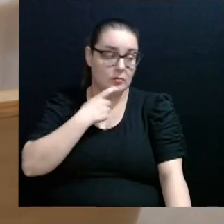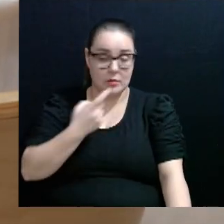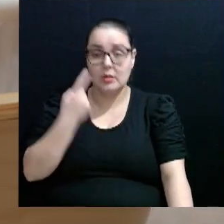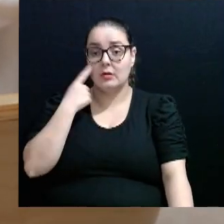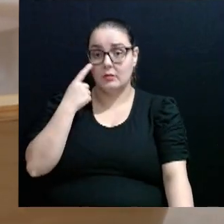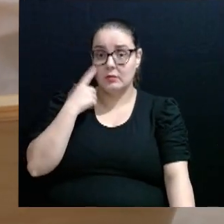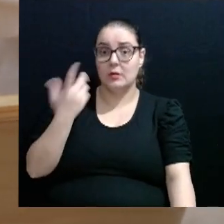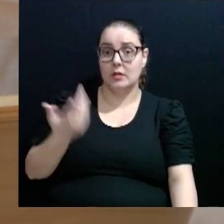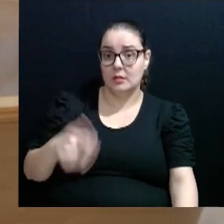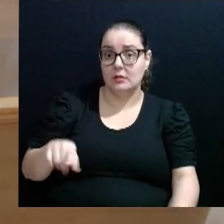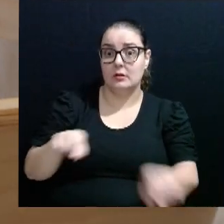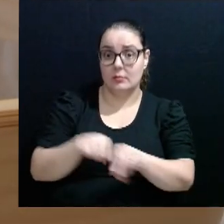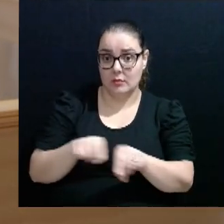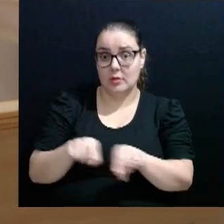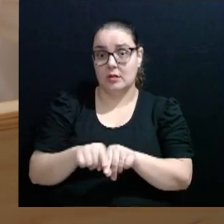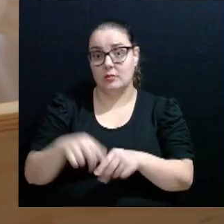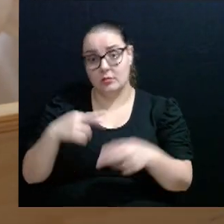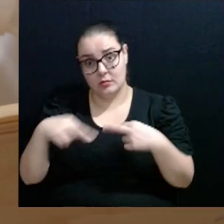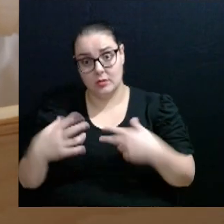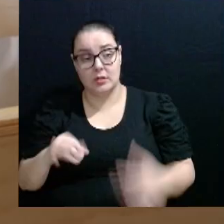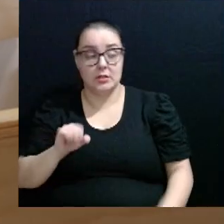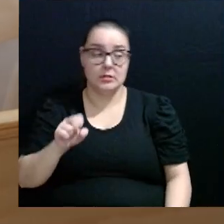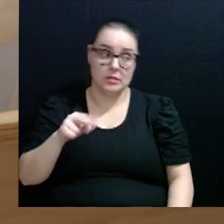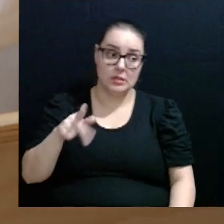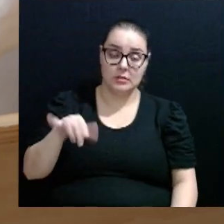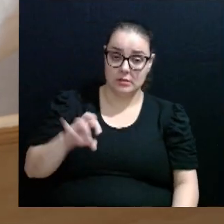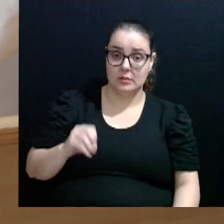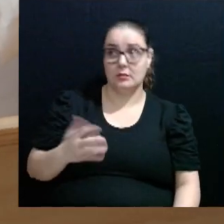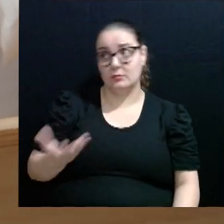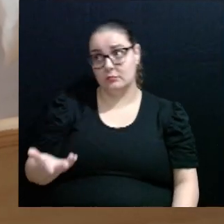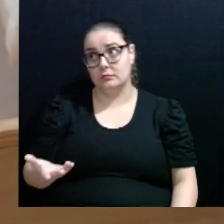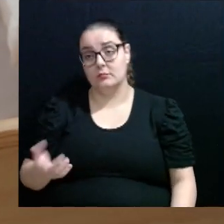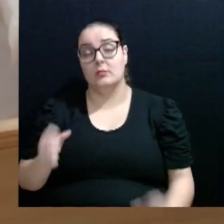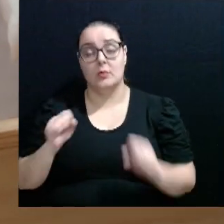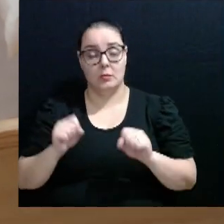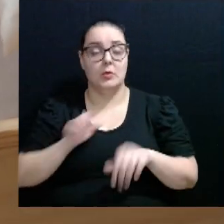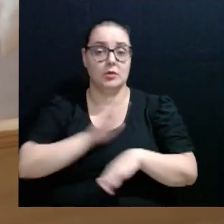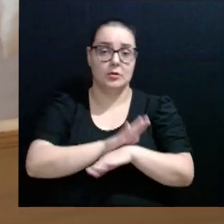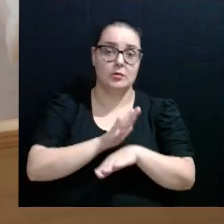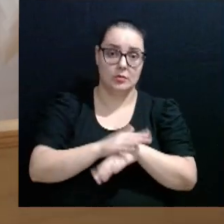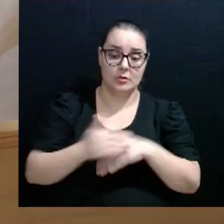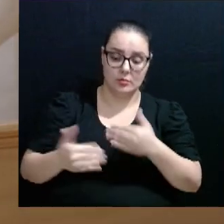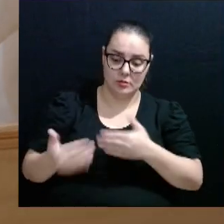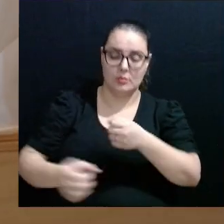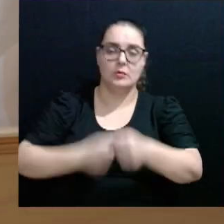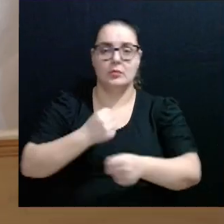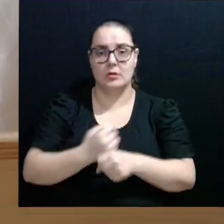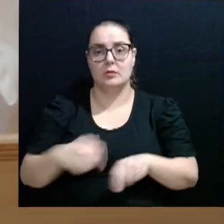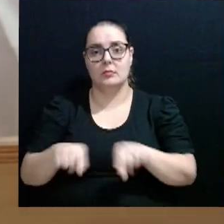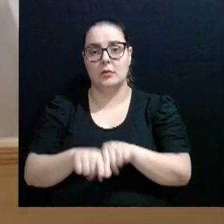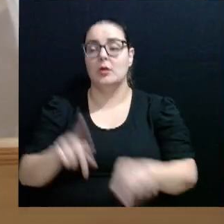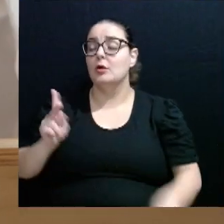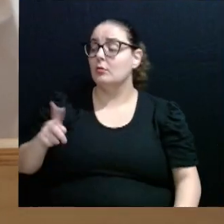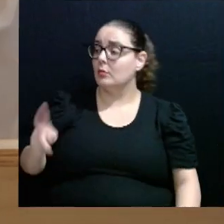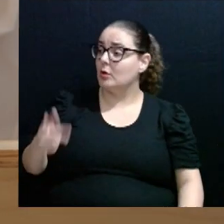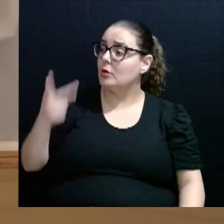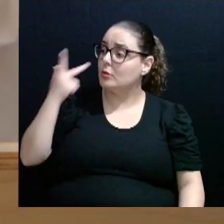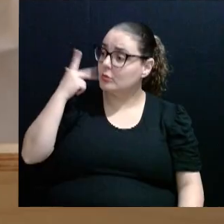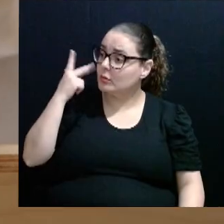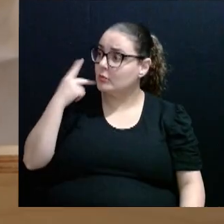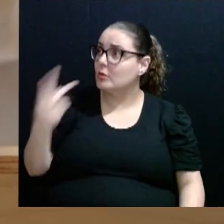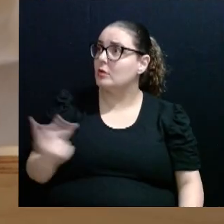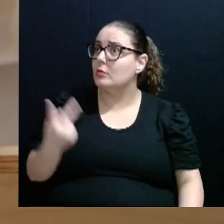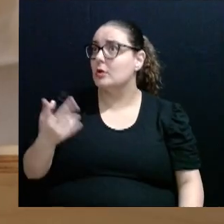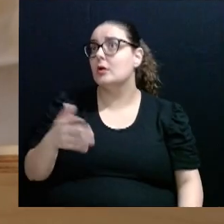também essa questão de isenção, porque isso vai ajudá-lo aí durante o ano também. E professor, normalmente esses valores costumam